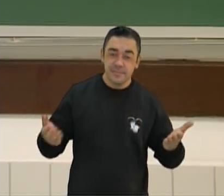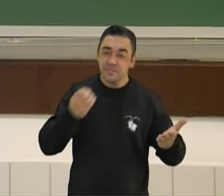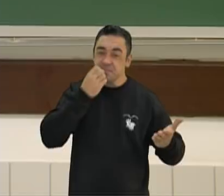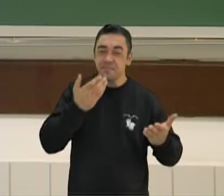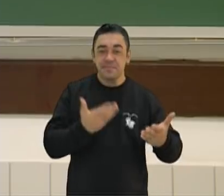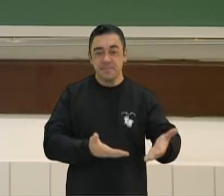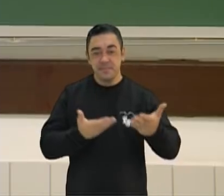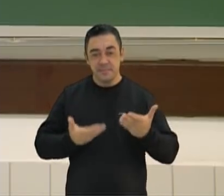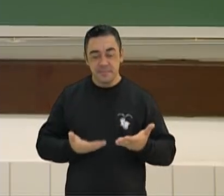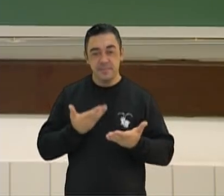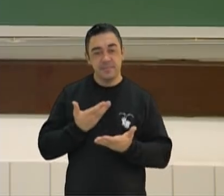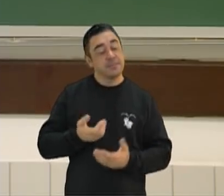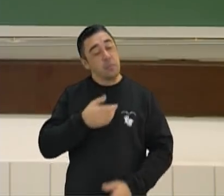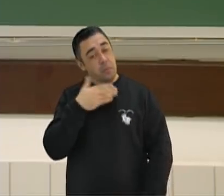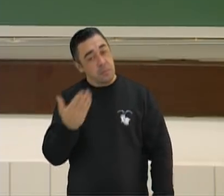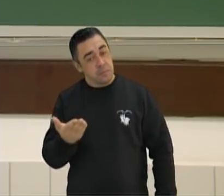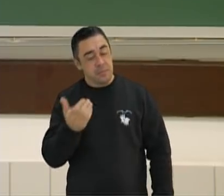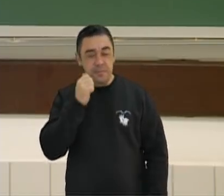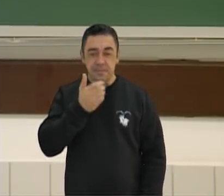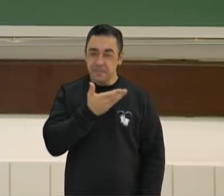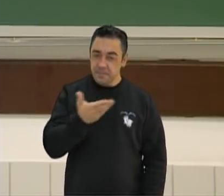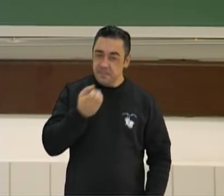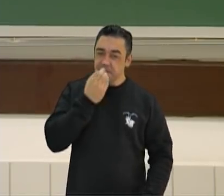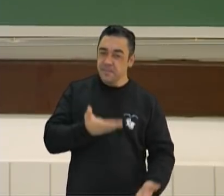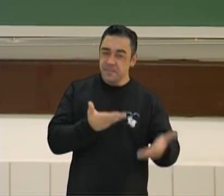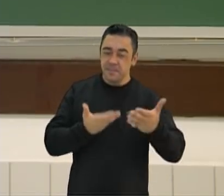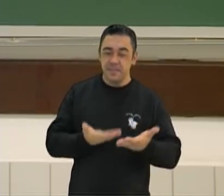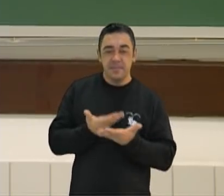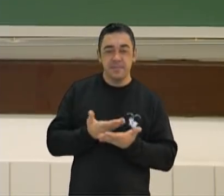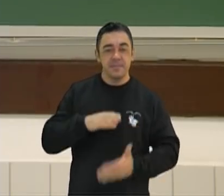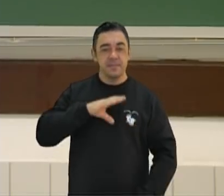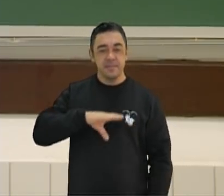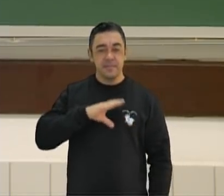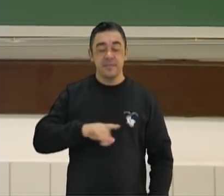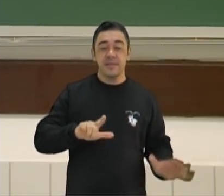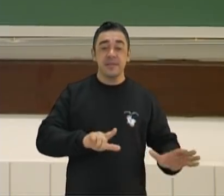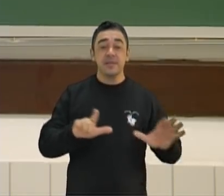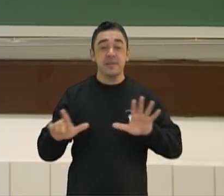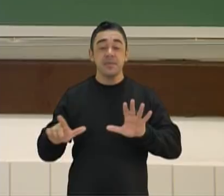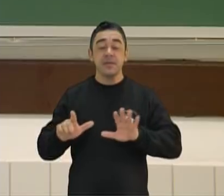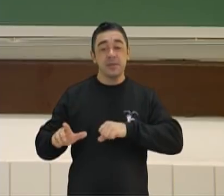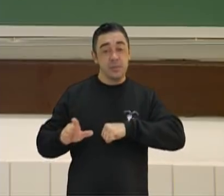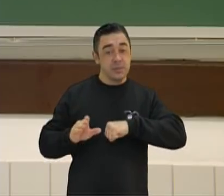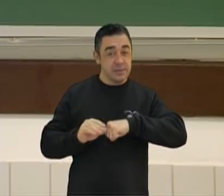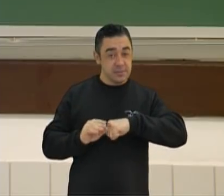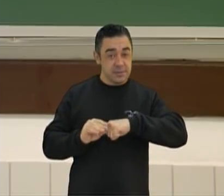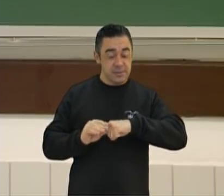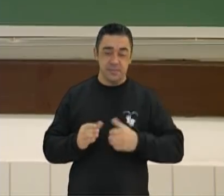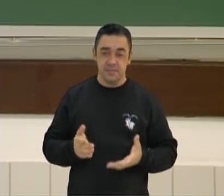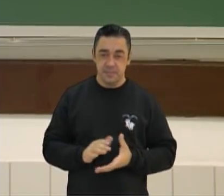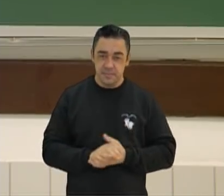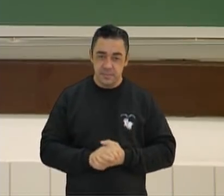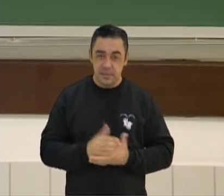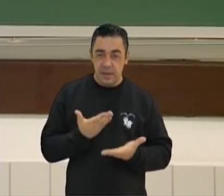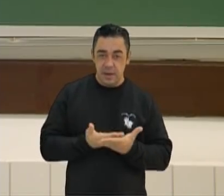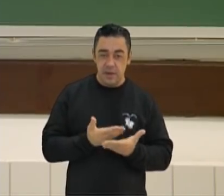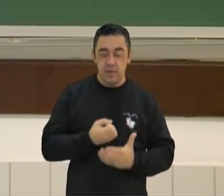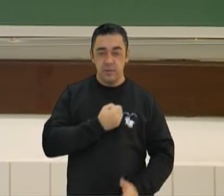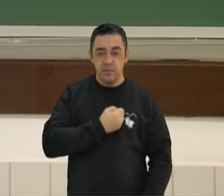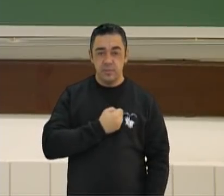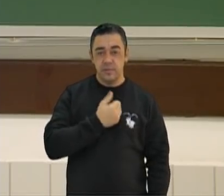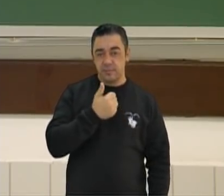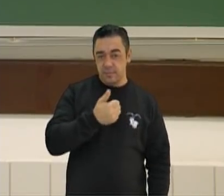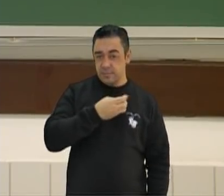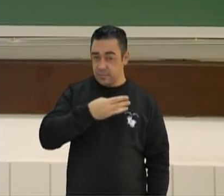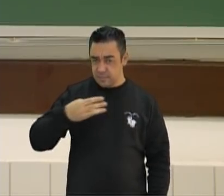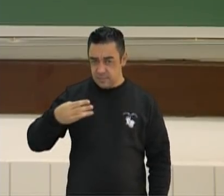Seja bem-vindo ou bem-vinda à nossa aula de língua portuguesa da nossa Semana do Conhecimento. Esta é a aula de número